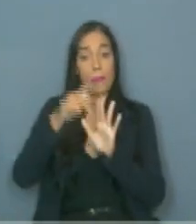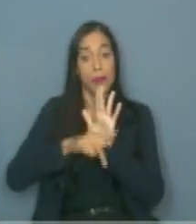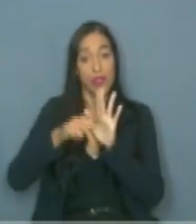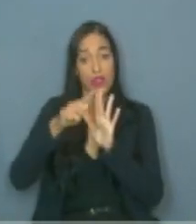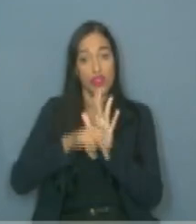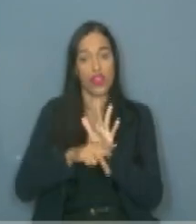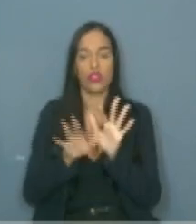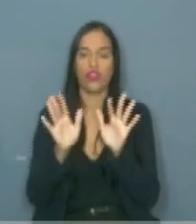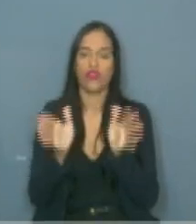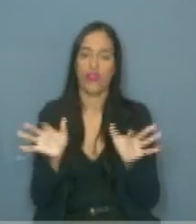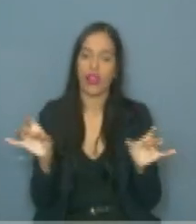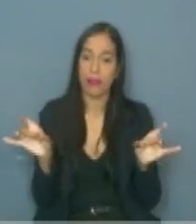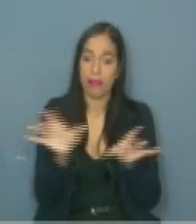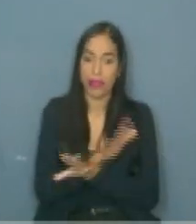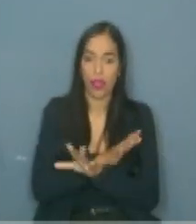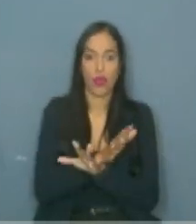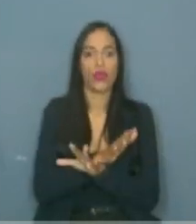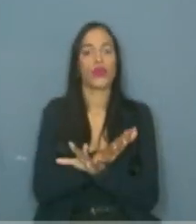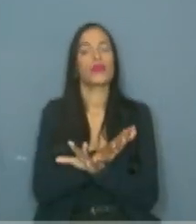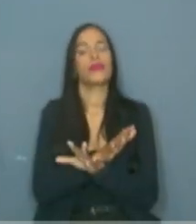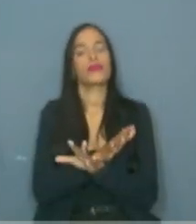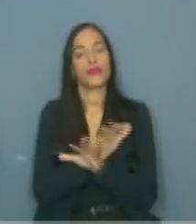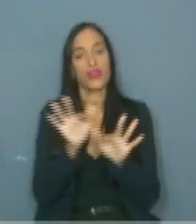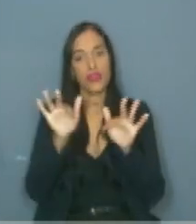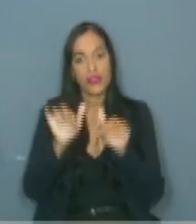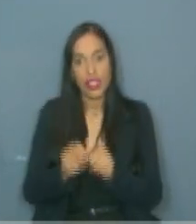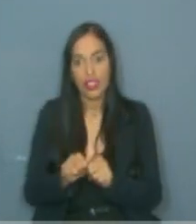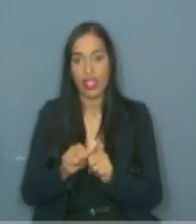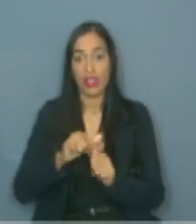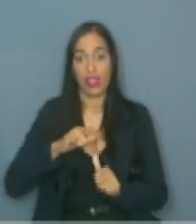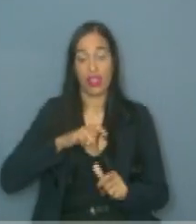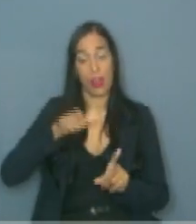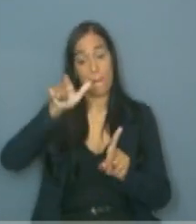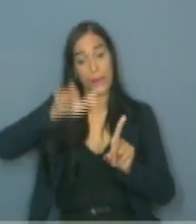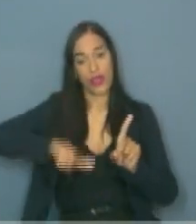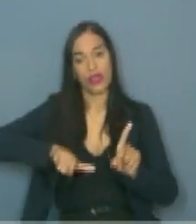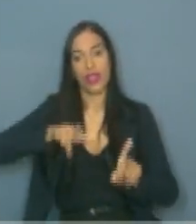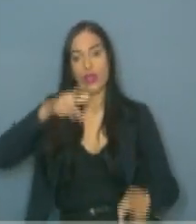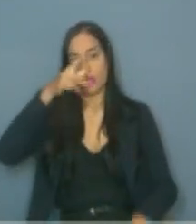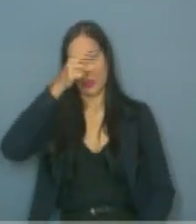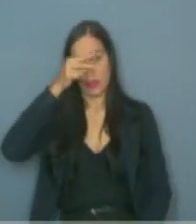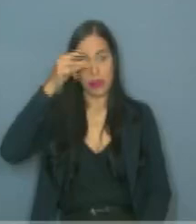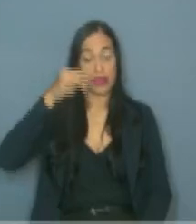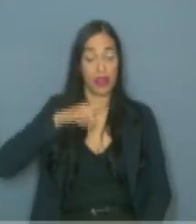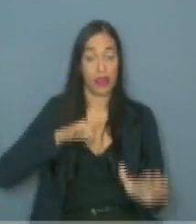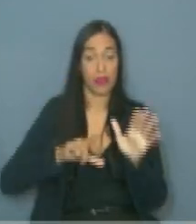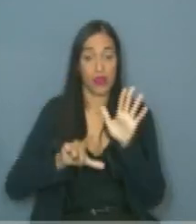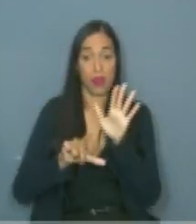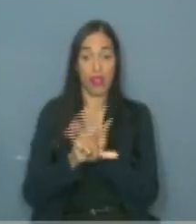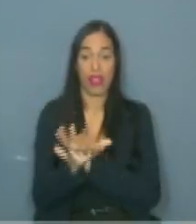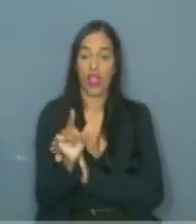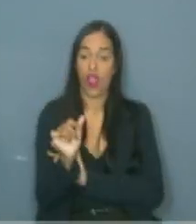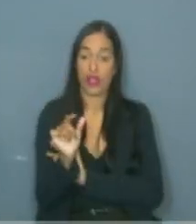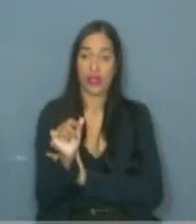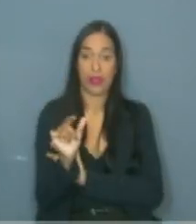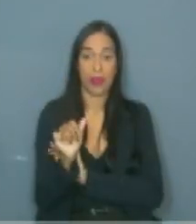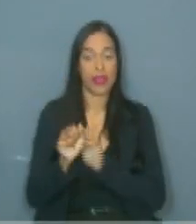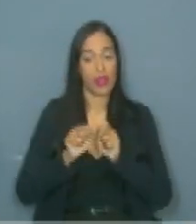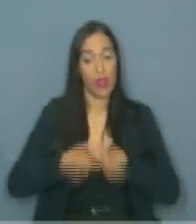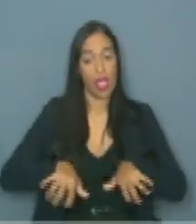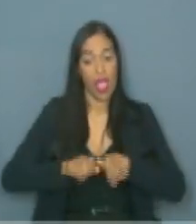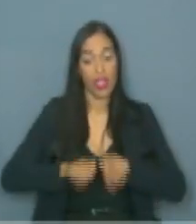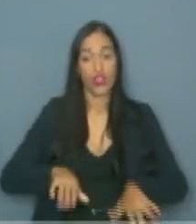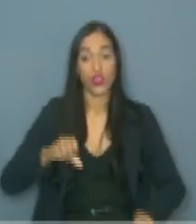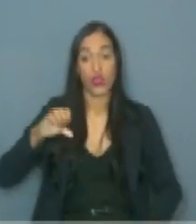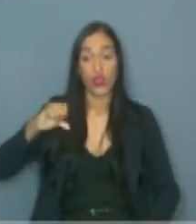vem pronto e sai pronto e que tem o protagonismo completo da Prefeitura. Temos uma lei orçamentária que prevê um gasto de pouco mais de 9